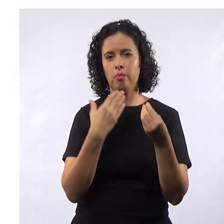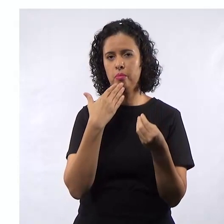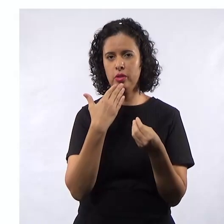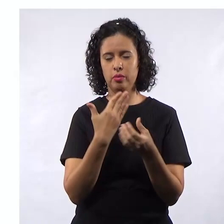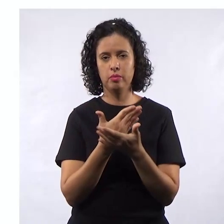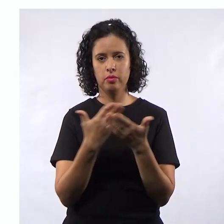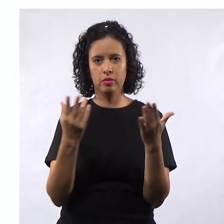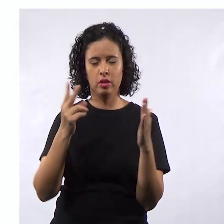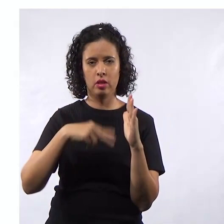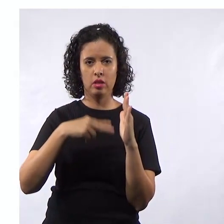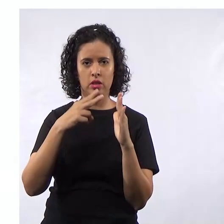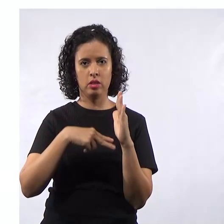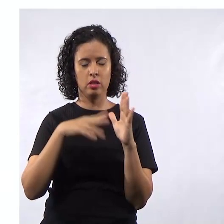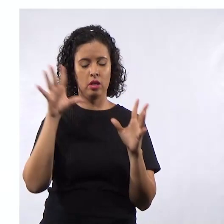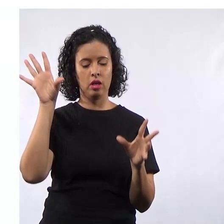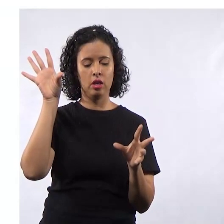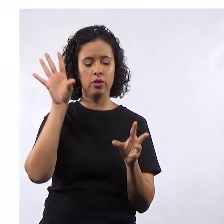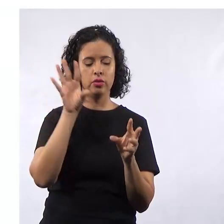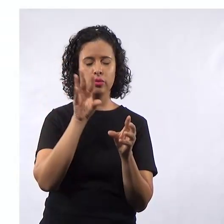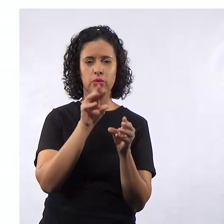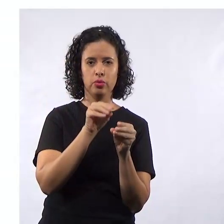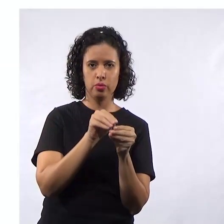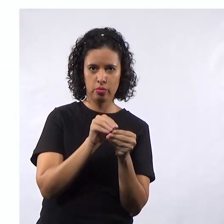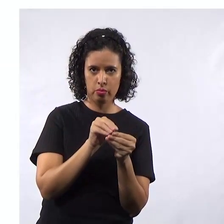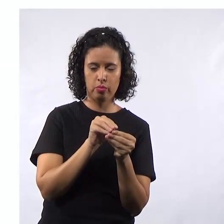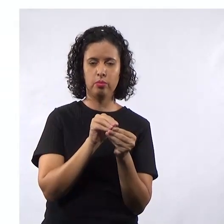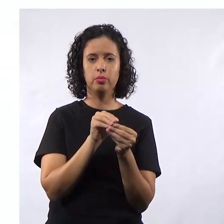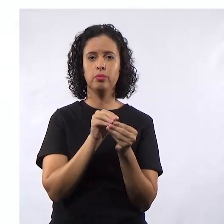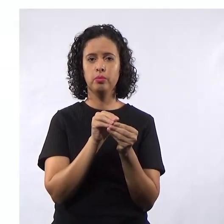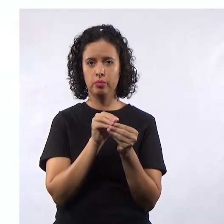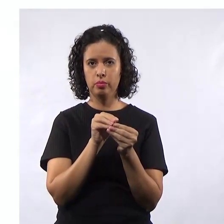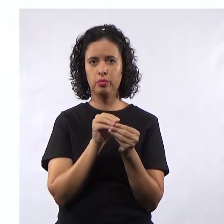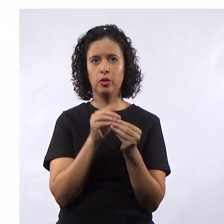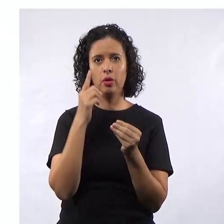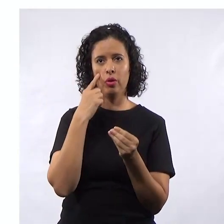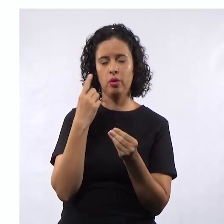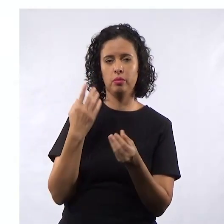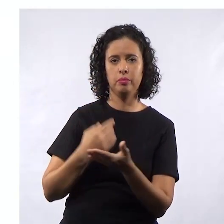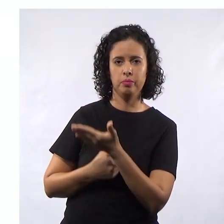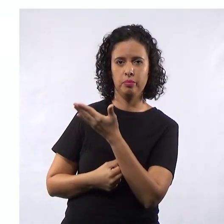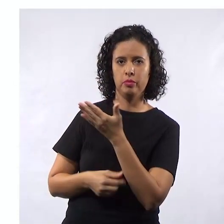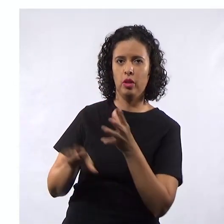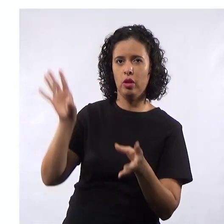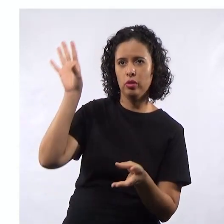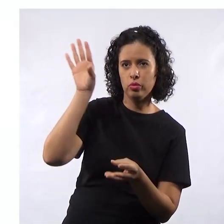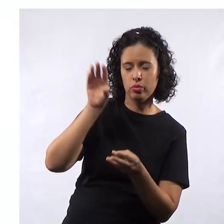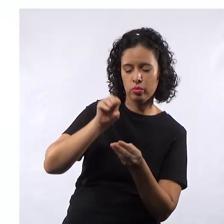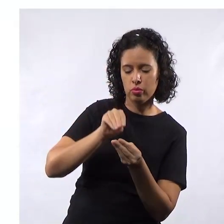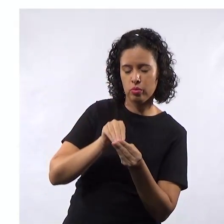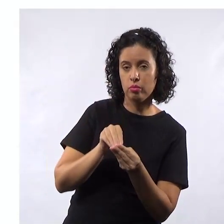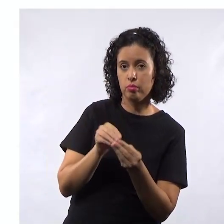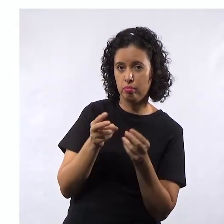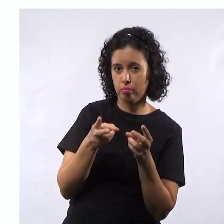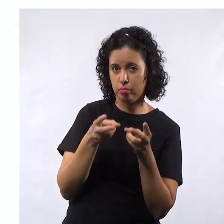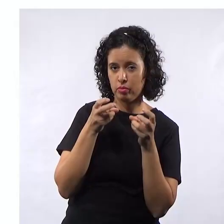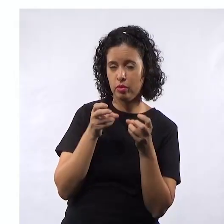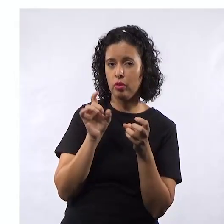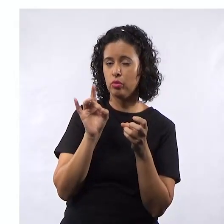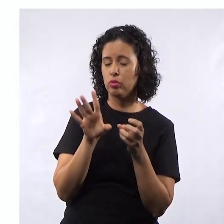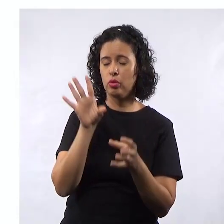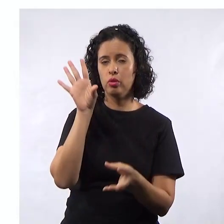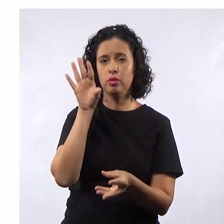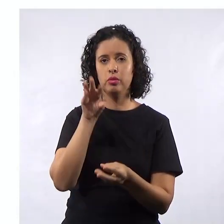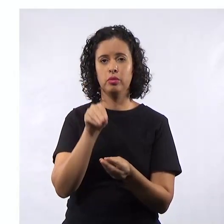venho pedindo para vocês fazer a leitura, eu fiz um resumo aqui para vocês, tá? E esse resumo, ele é só um resumo, percebam, é um